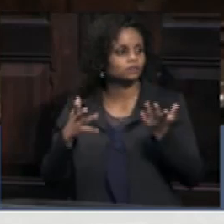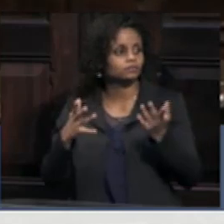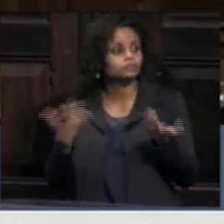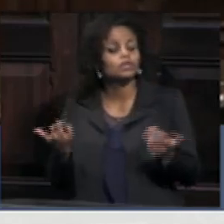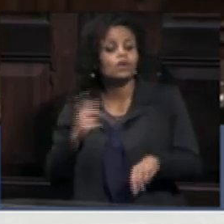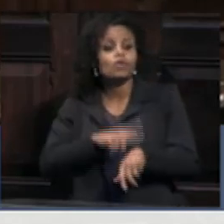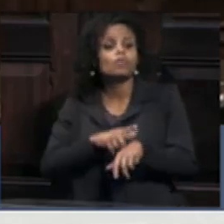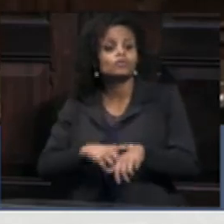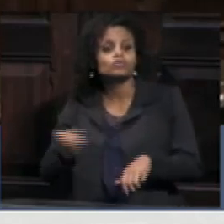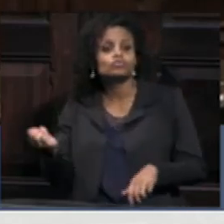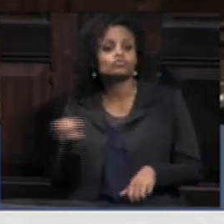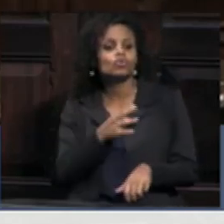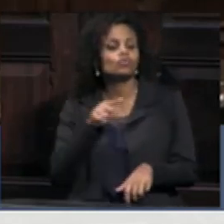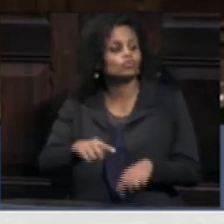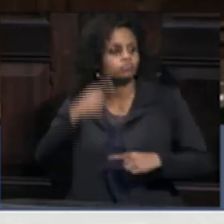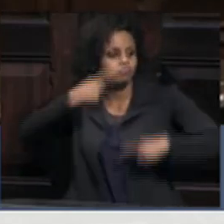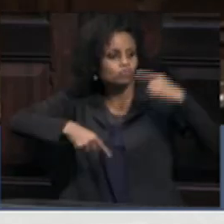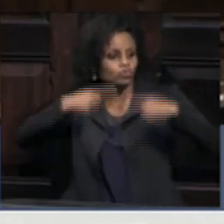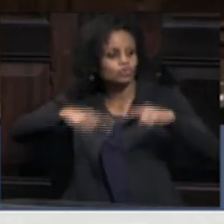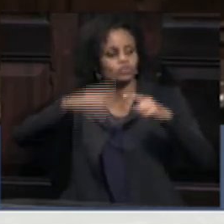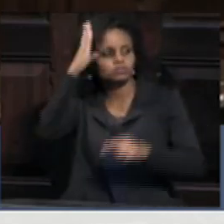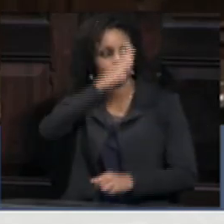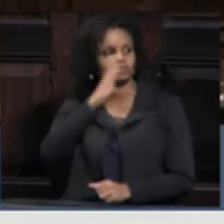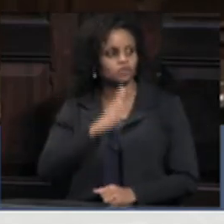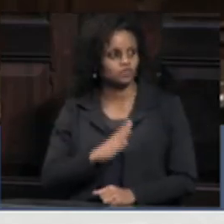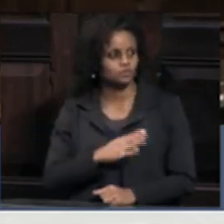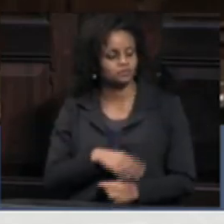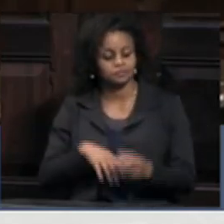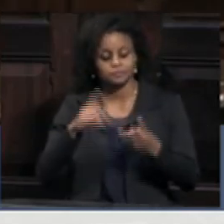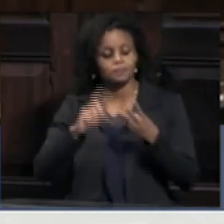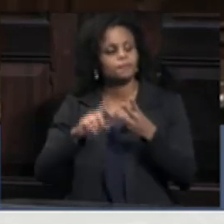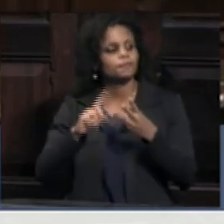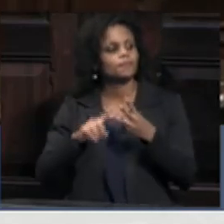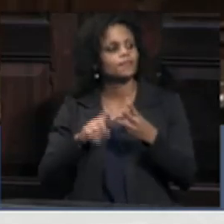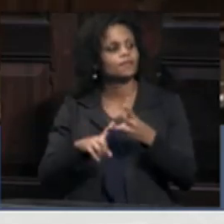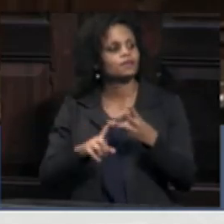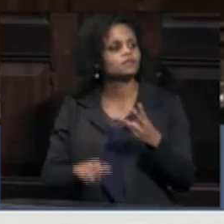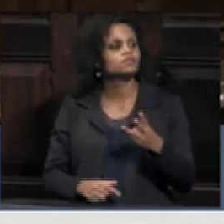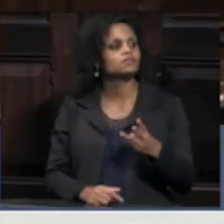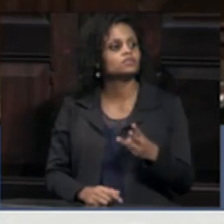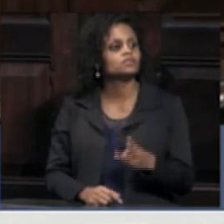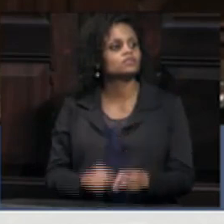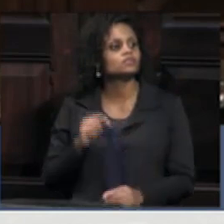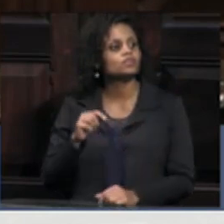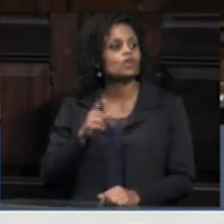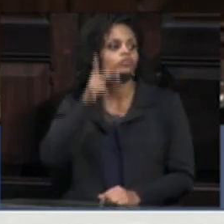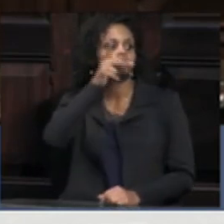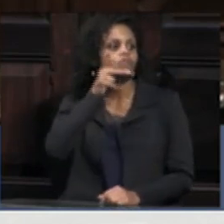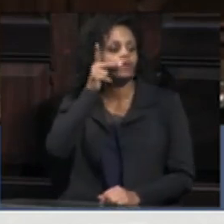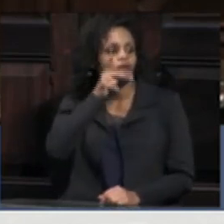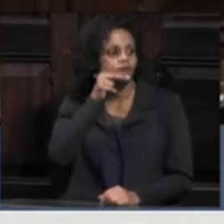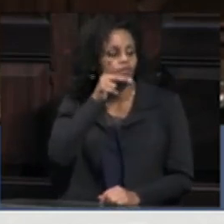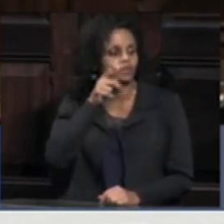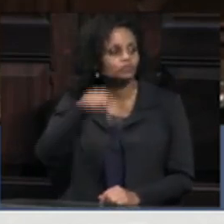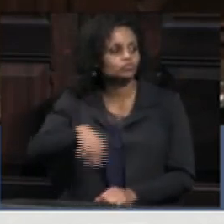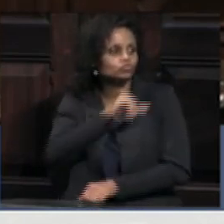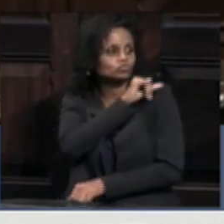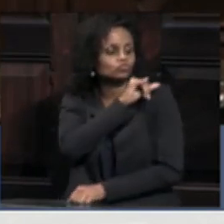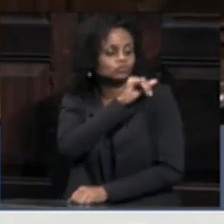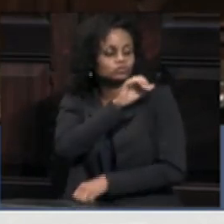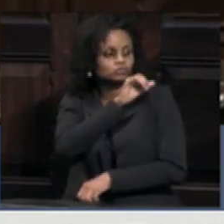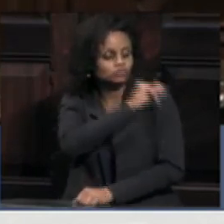cena política do Estado e do Brasil. Terceiro elemento que é muito importante, o Parlamento Estadual,